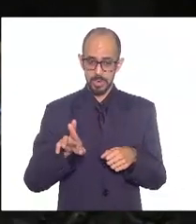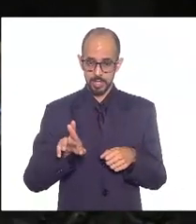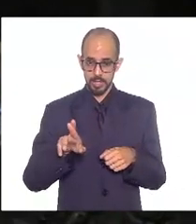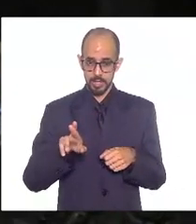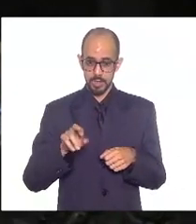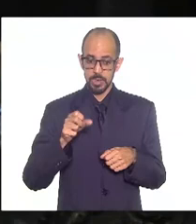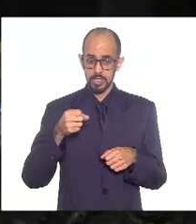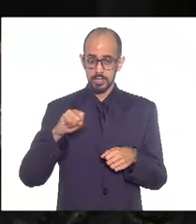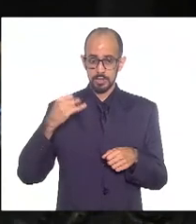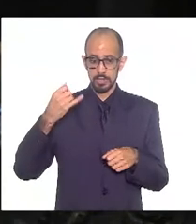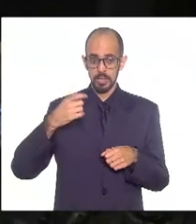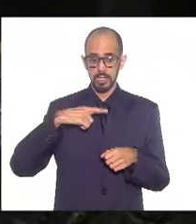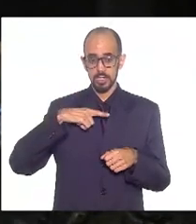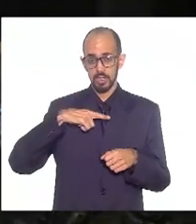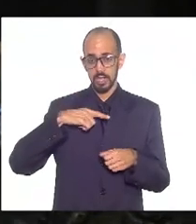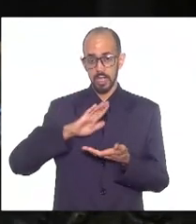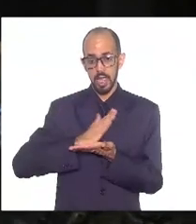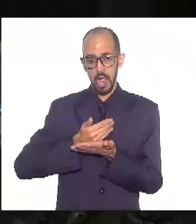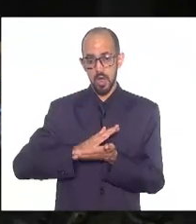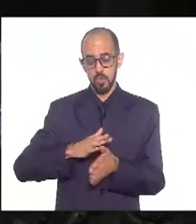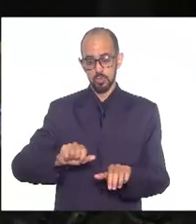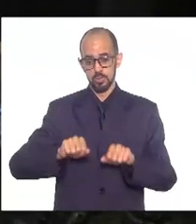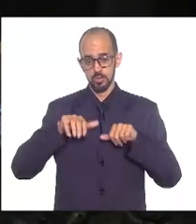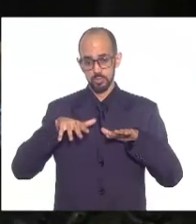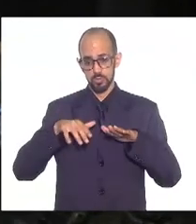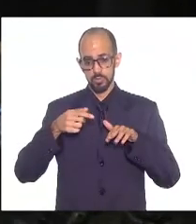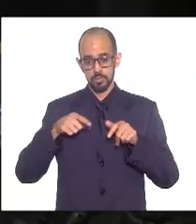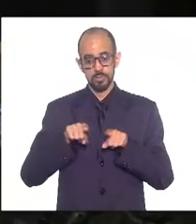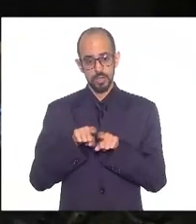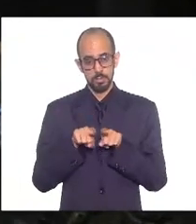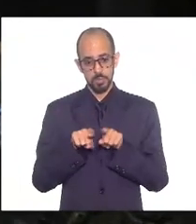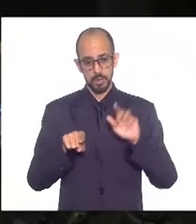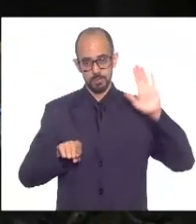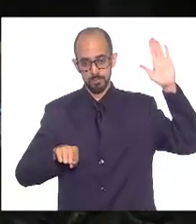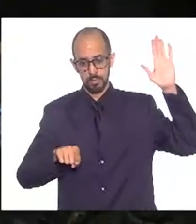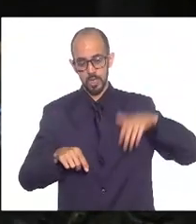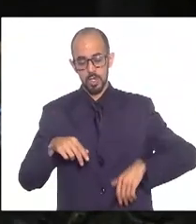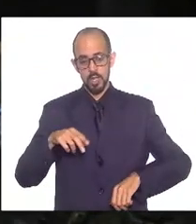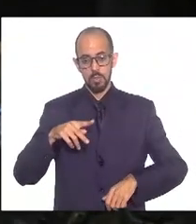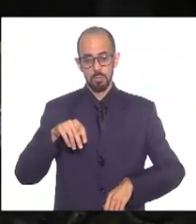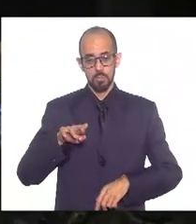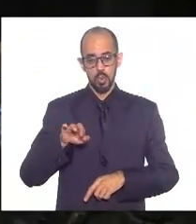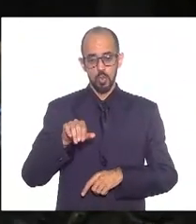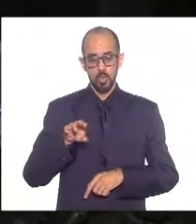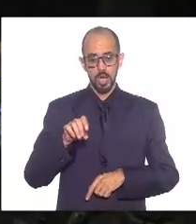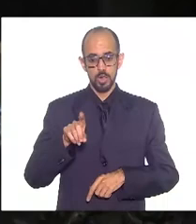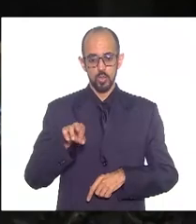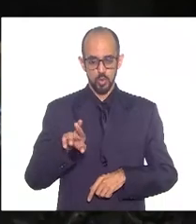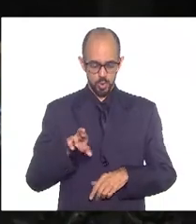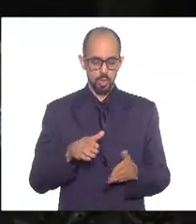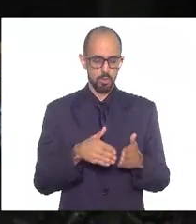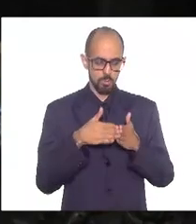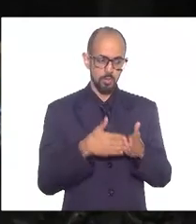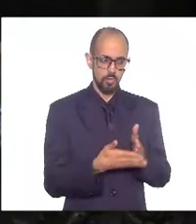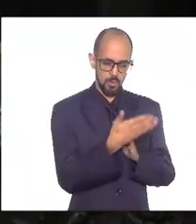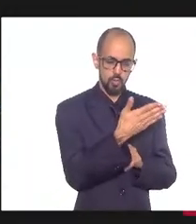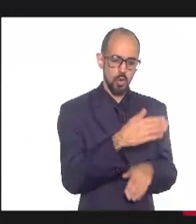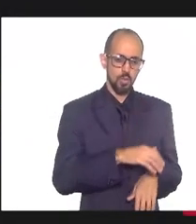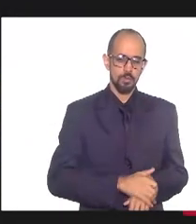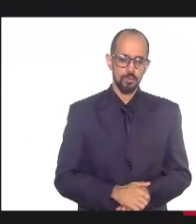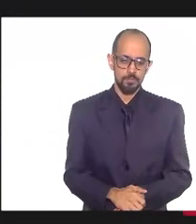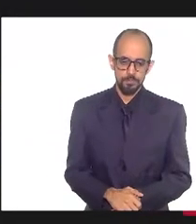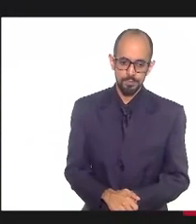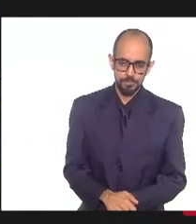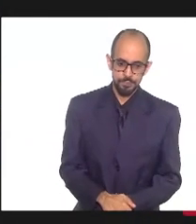do plenário quer fazer uma pergunta. Procurador Luiz Cláudio Leivas, por favor, a sua pergunta.